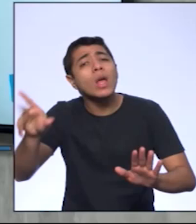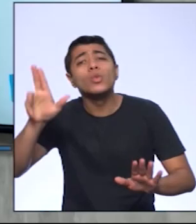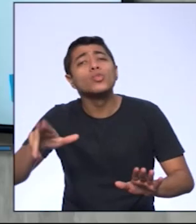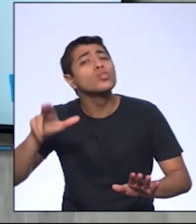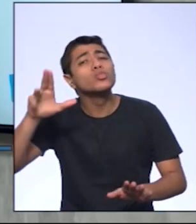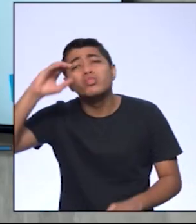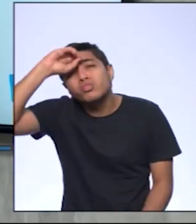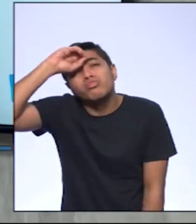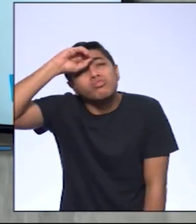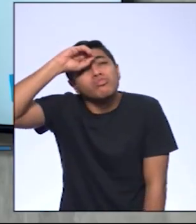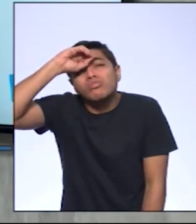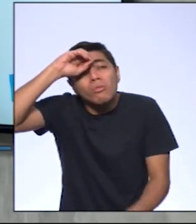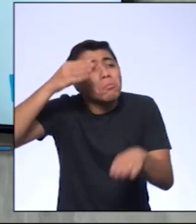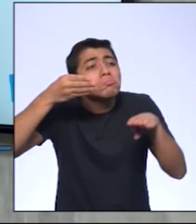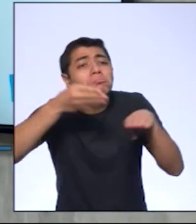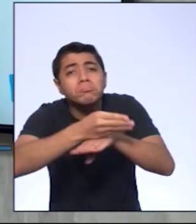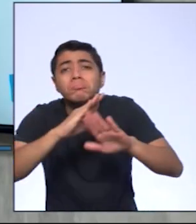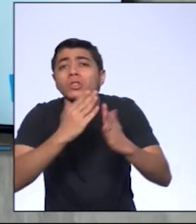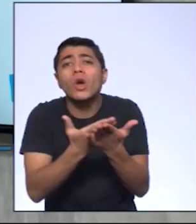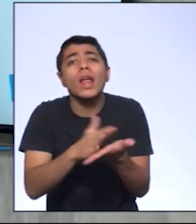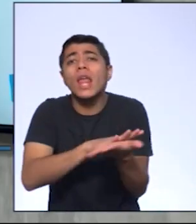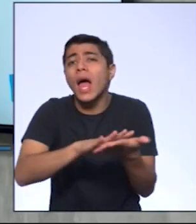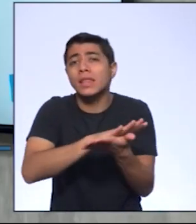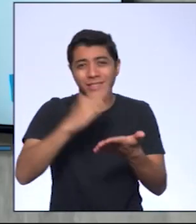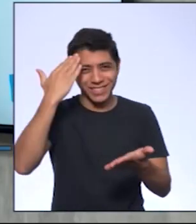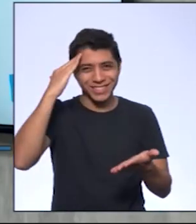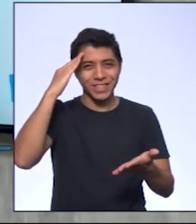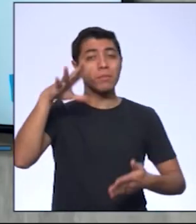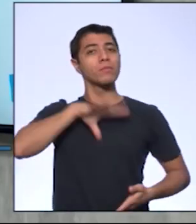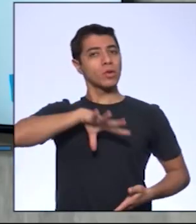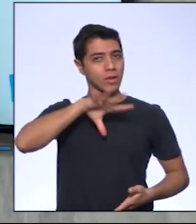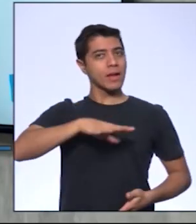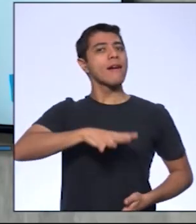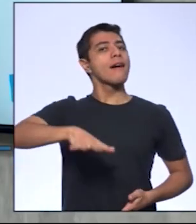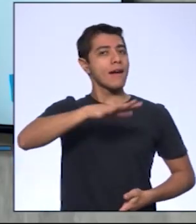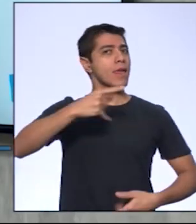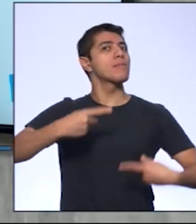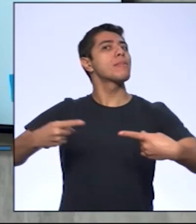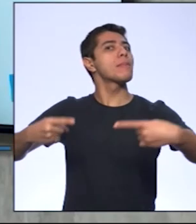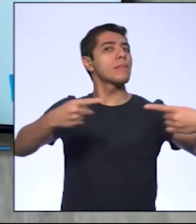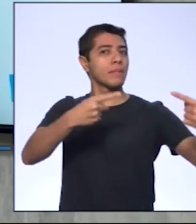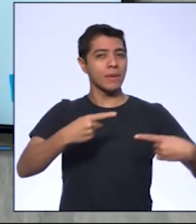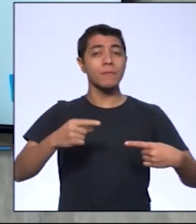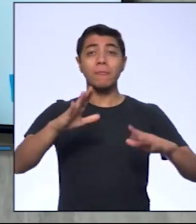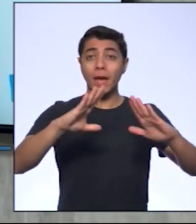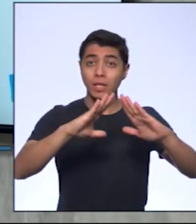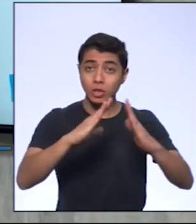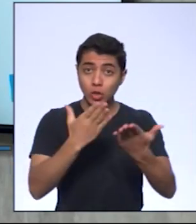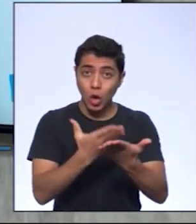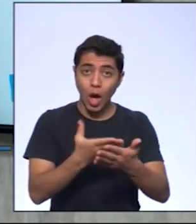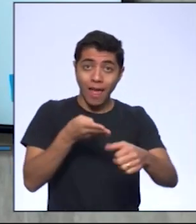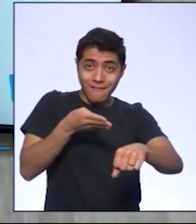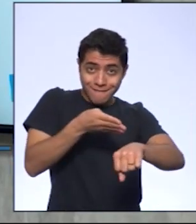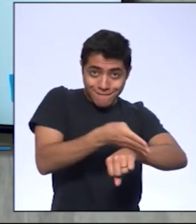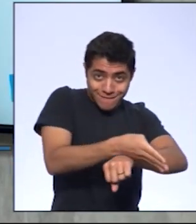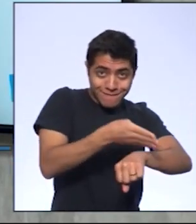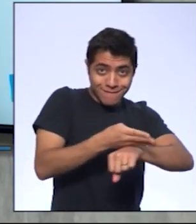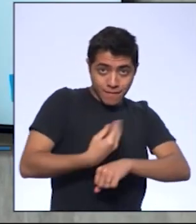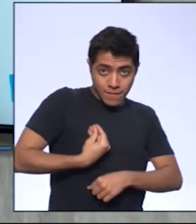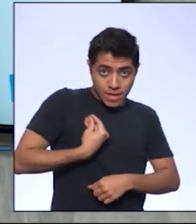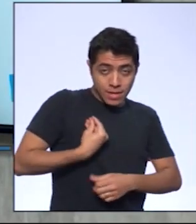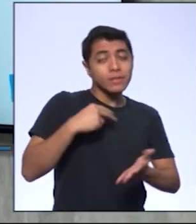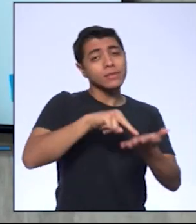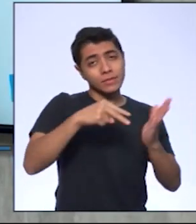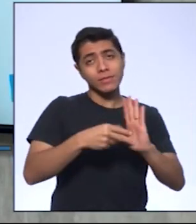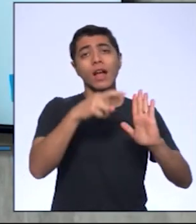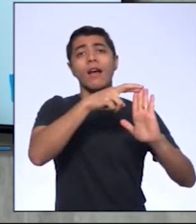língua portuguesa a gente discute muito, beleza? Então, estar na escola é ter acesso à regra. E quando a gente tem acesso à regra, a gente consegue usar